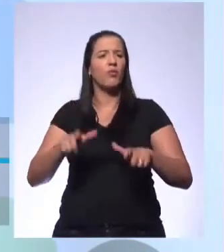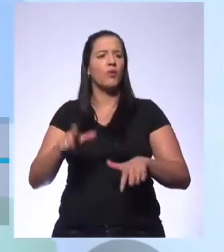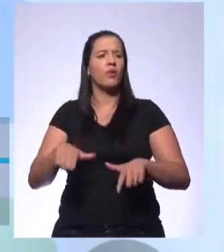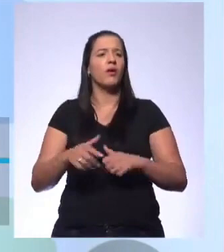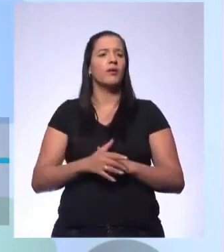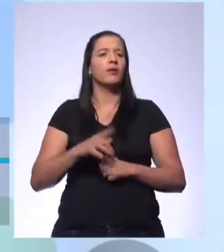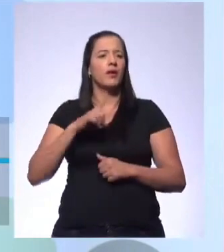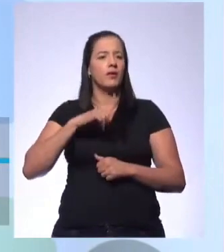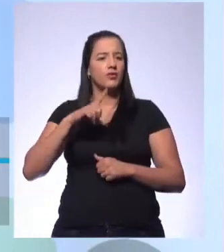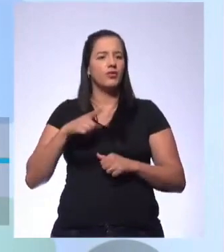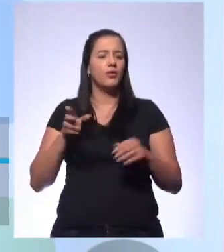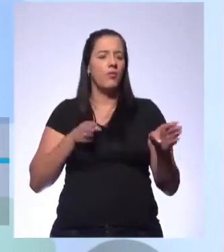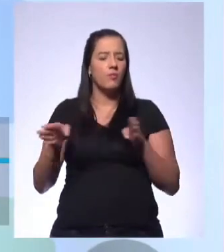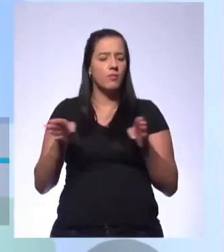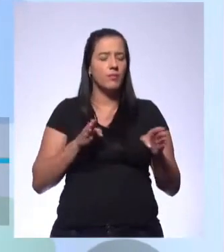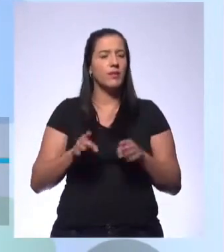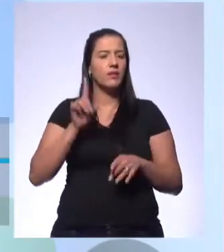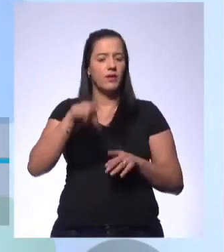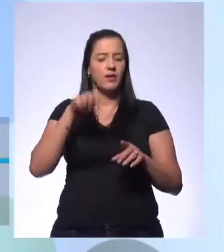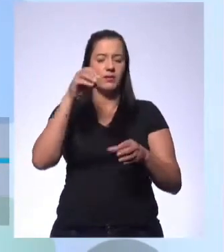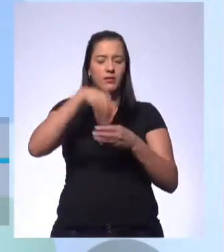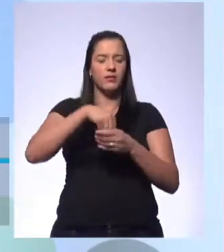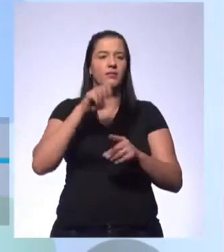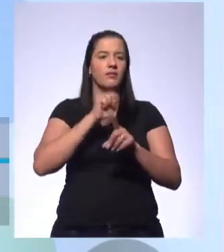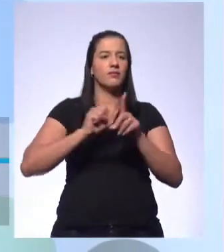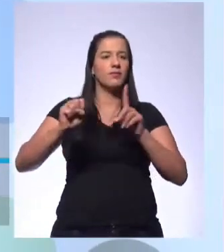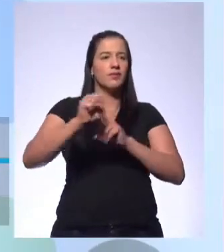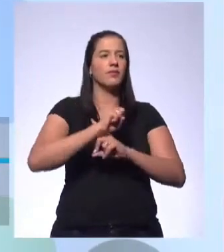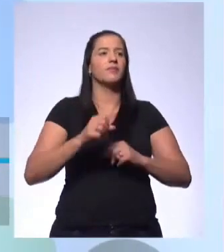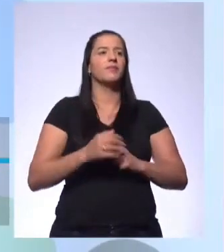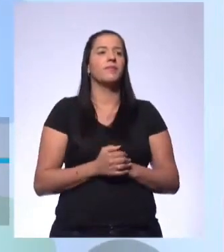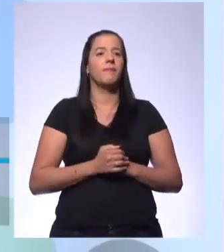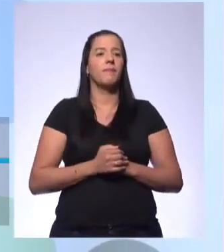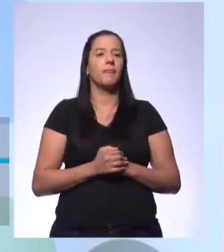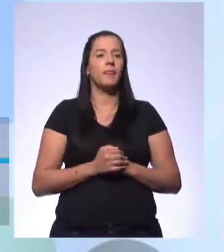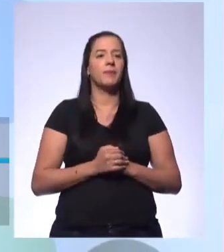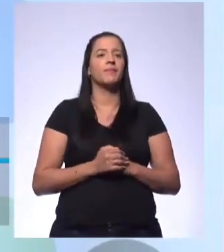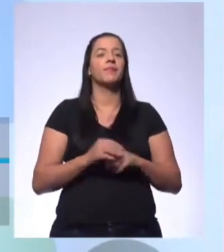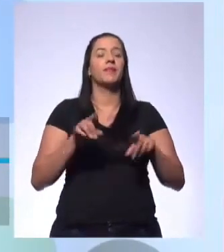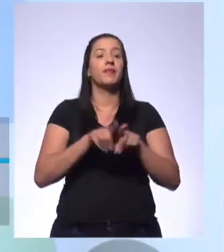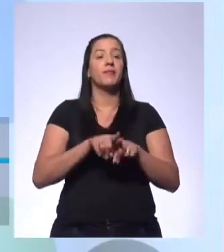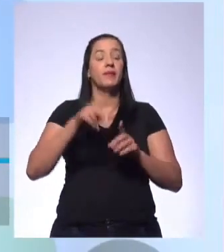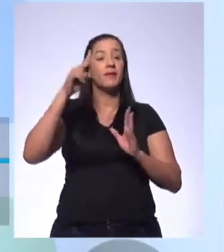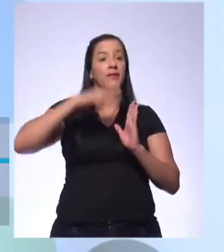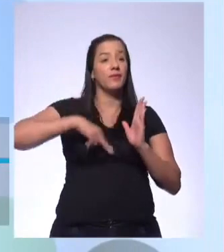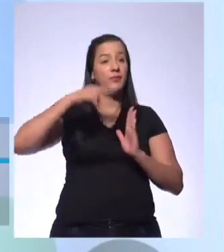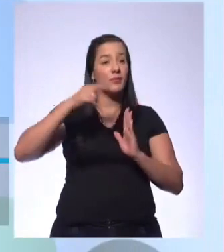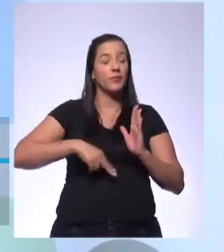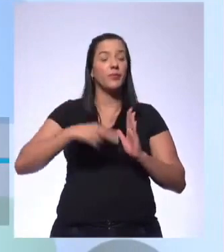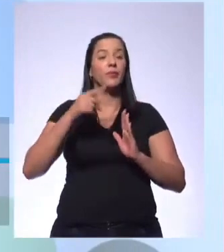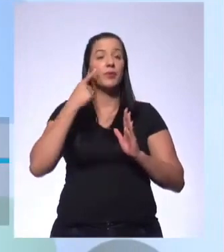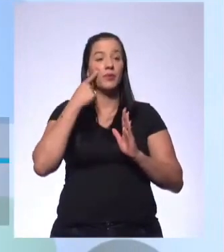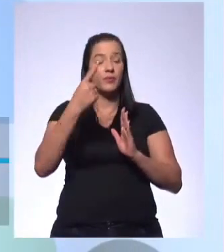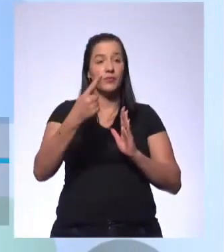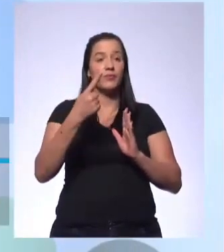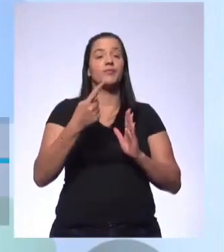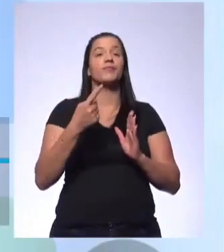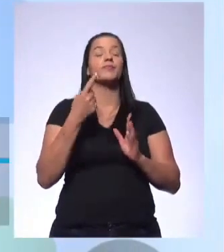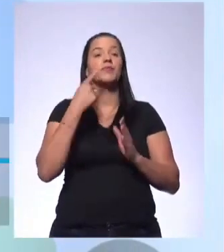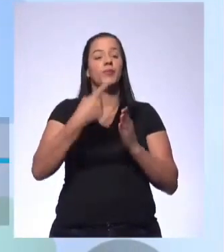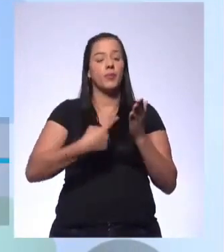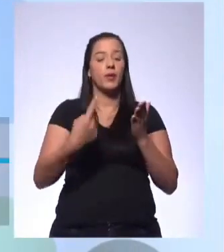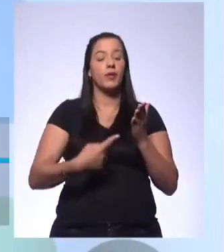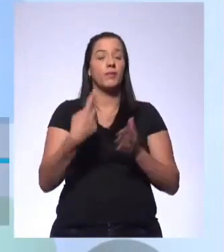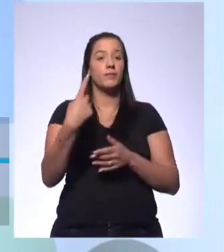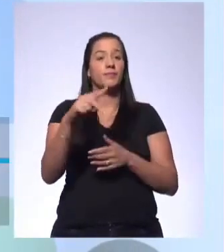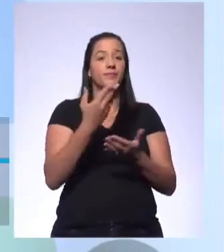que ela tinha, o espaço que ela tinha na sociedade. E agora a gente vai para a leitura de visão, que está aí no caderno do aluno. E